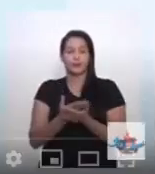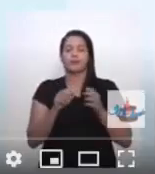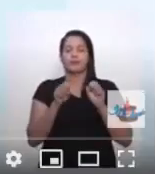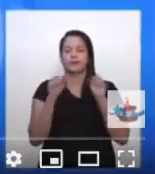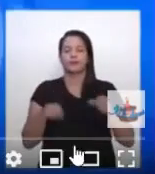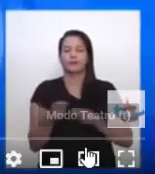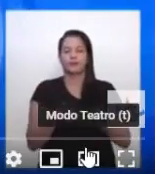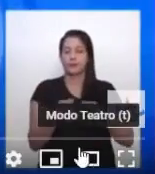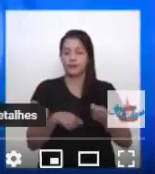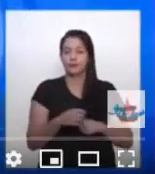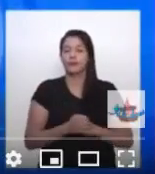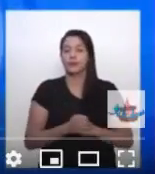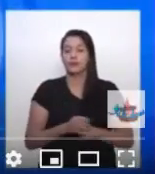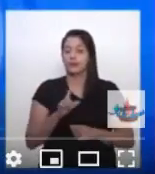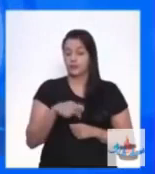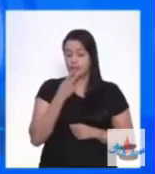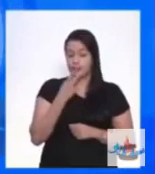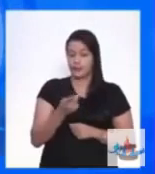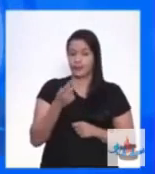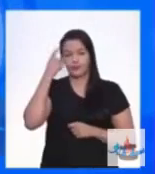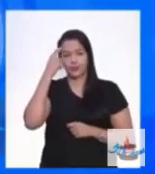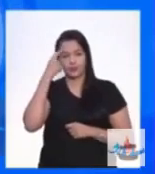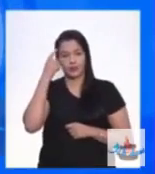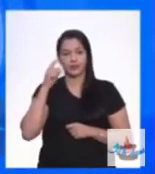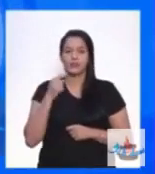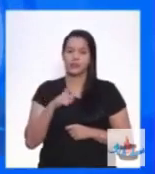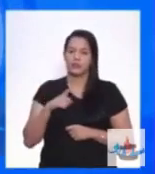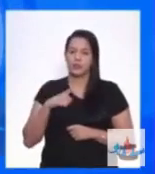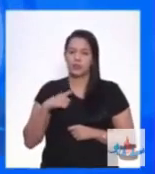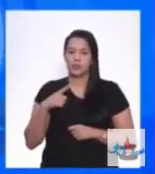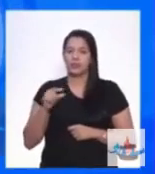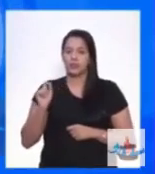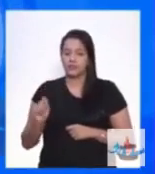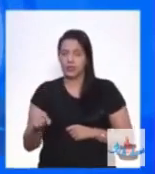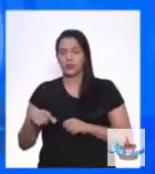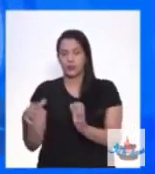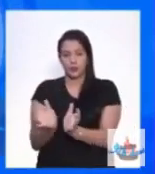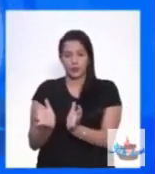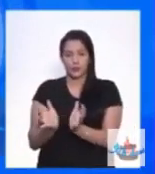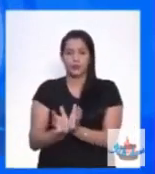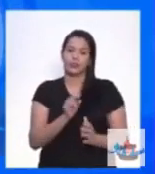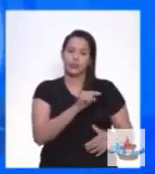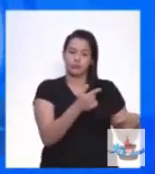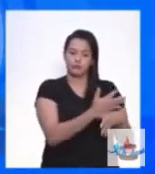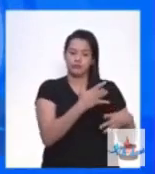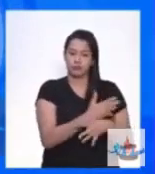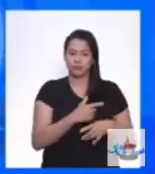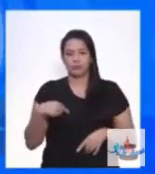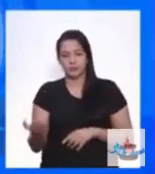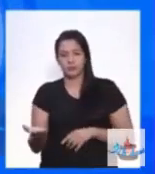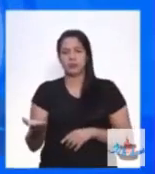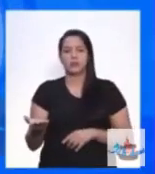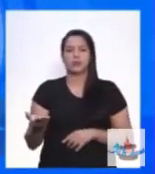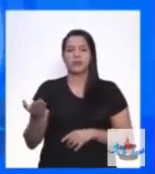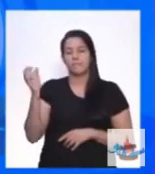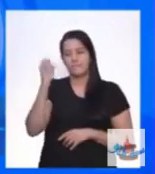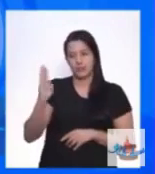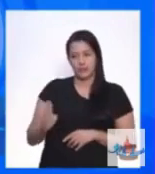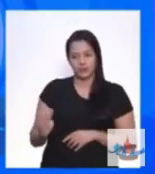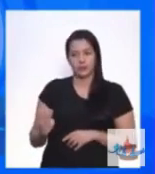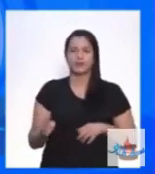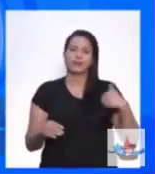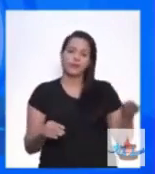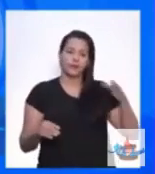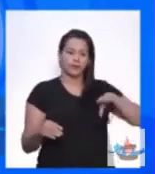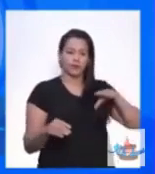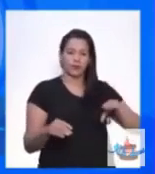pacto colonial. Mas assim, ó, vamos pensar assim. Existe uma colônia, existe uma metrópole. Um exemplo de colônia. O Brasil foi uma colônia de uma